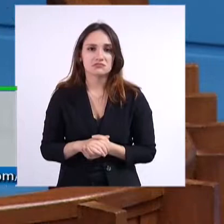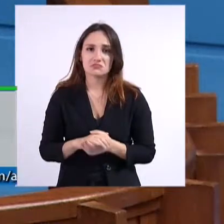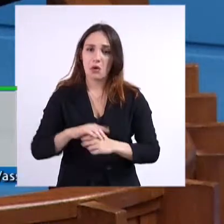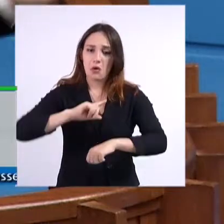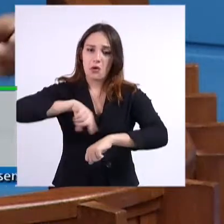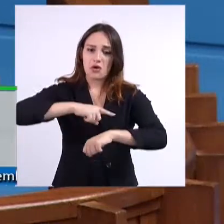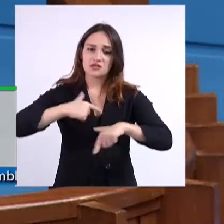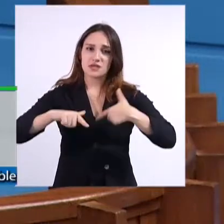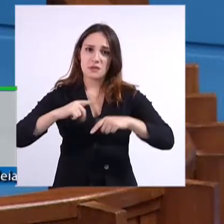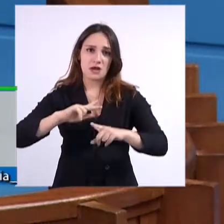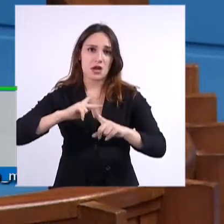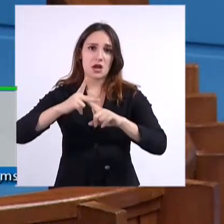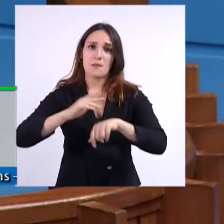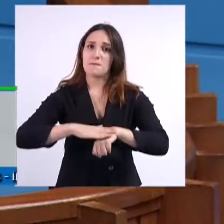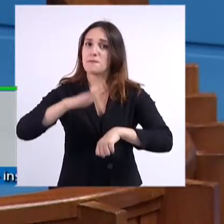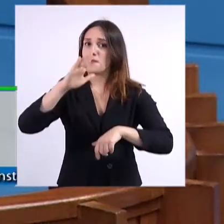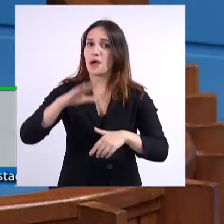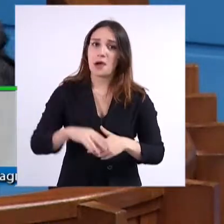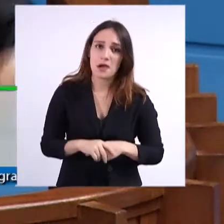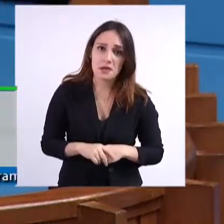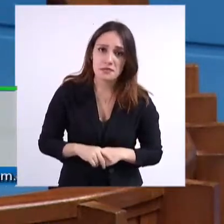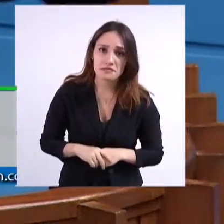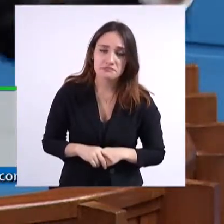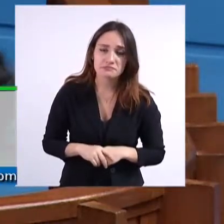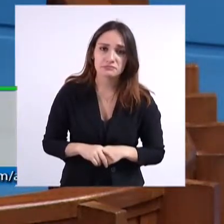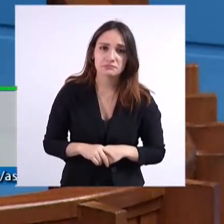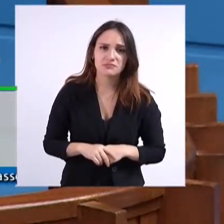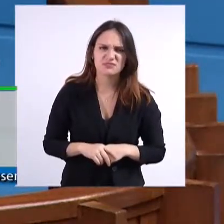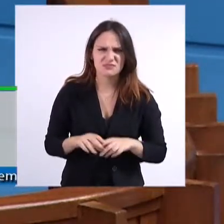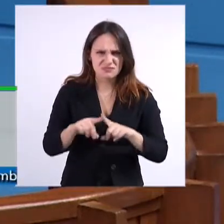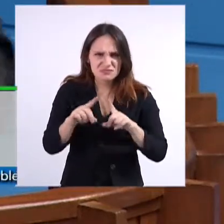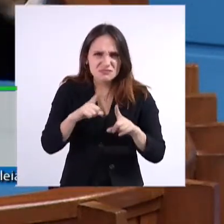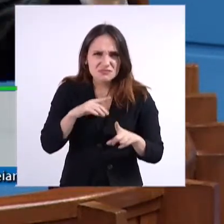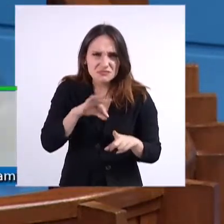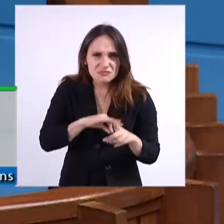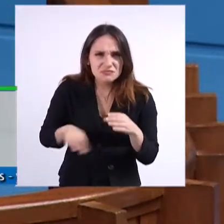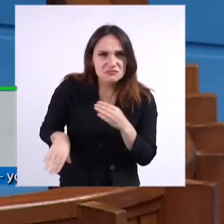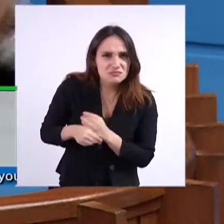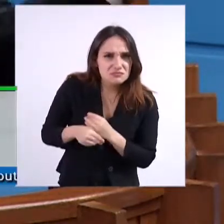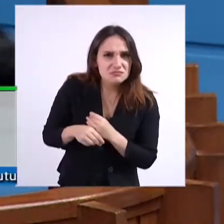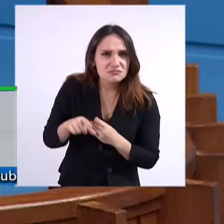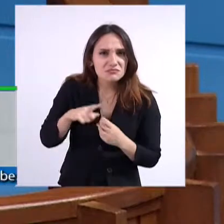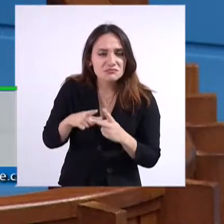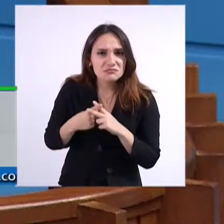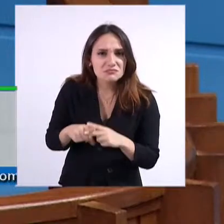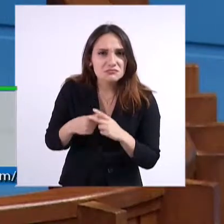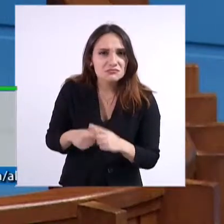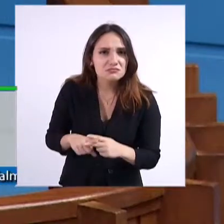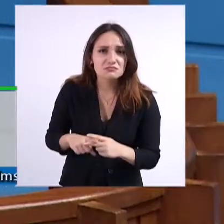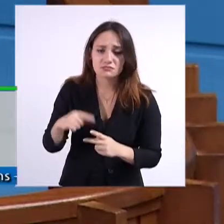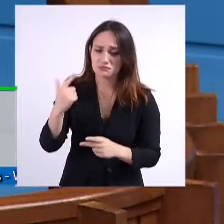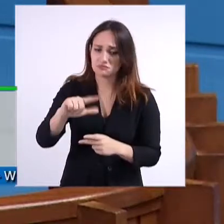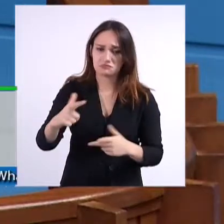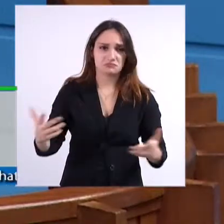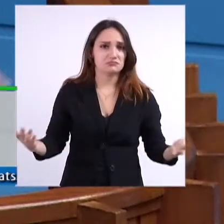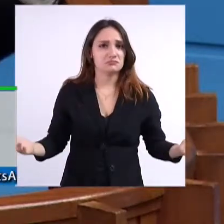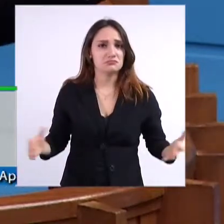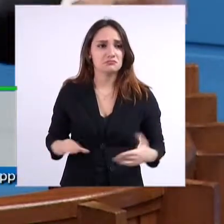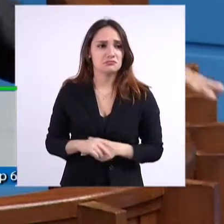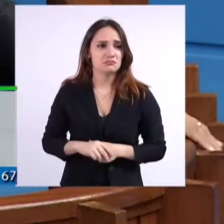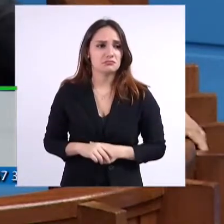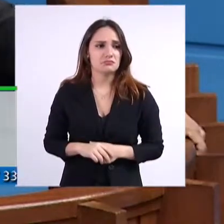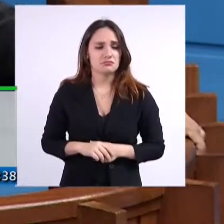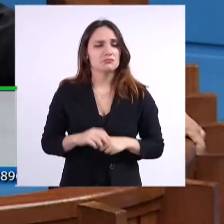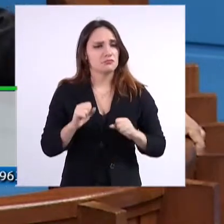carga horária. É? Cadê os reajustes salariais, correções salariais? Cadê? Pois